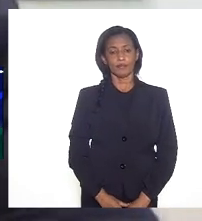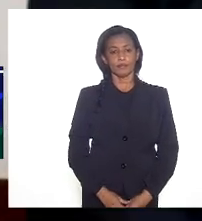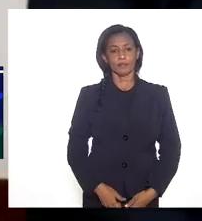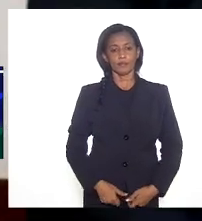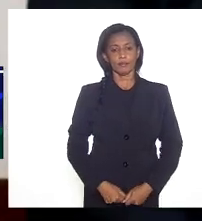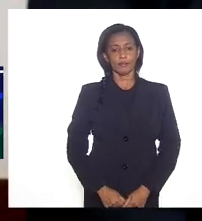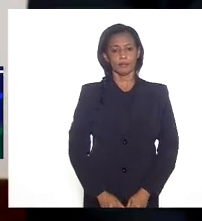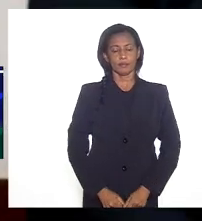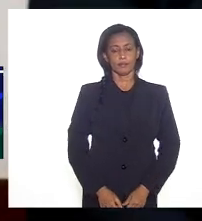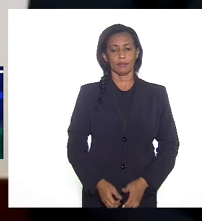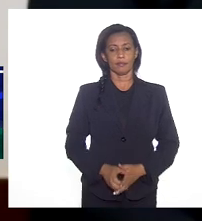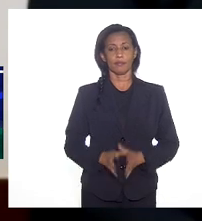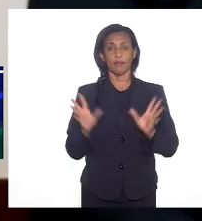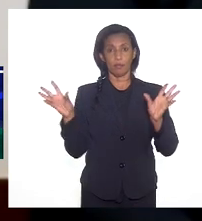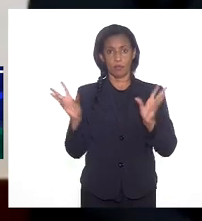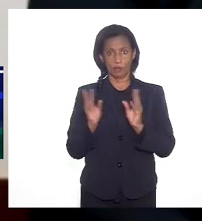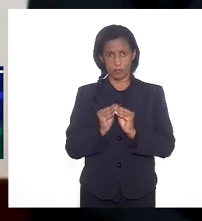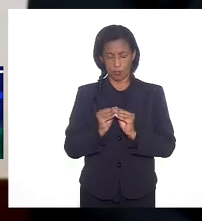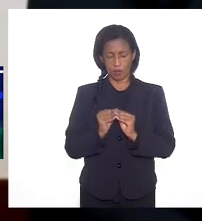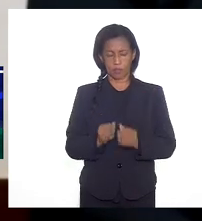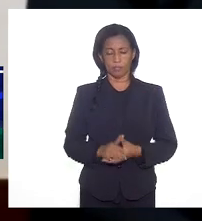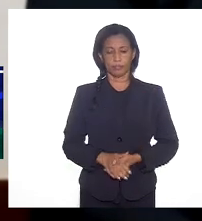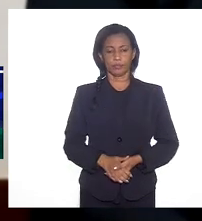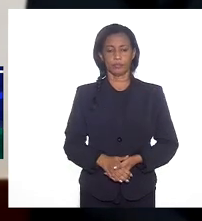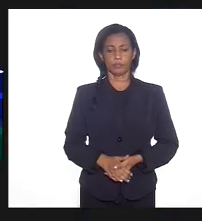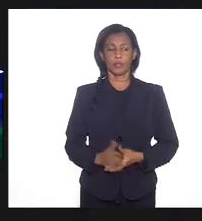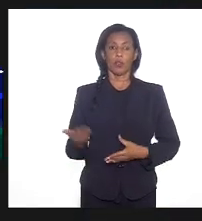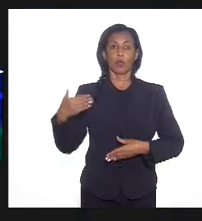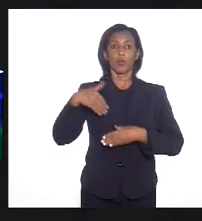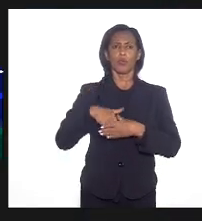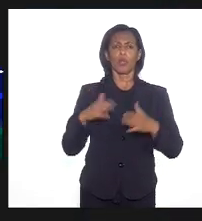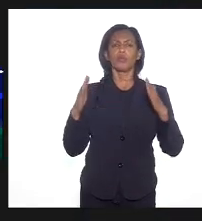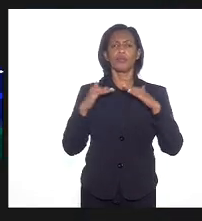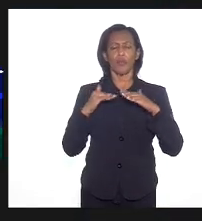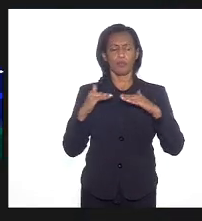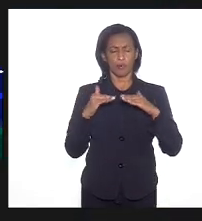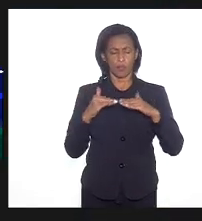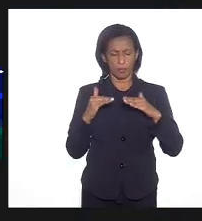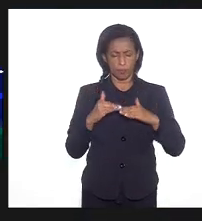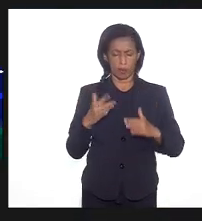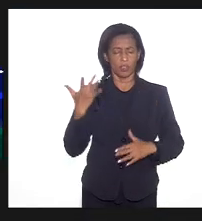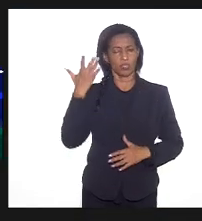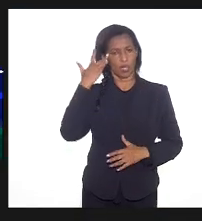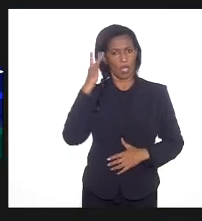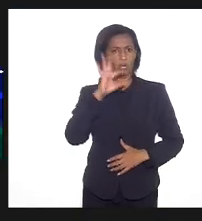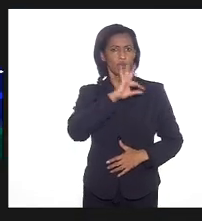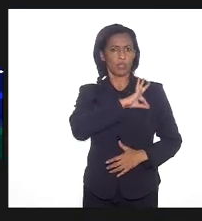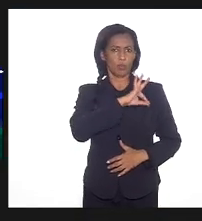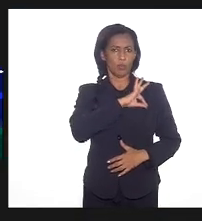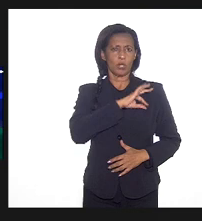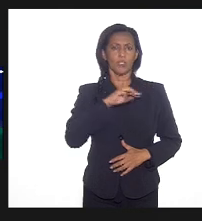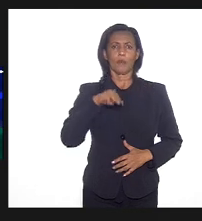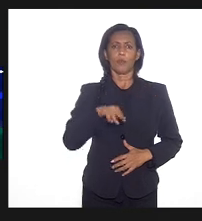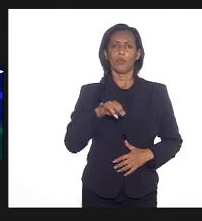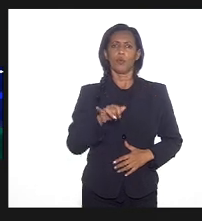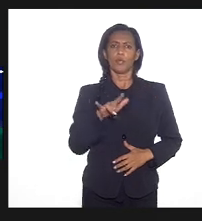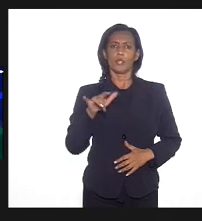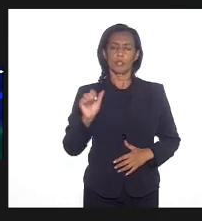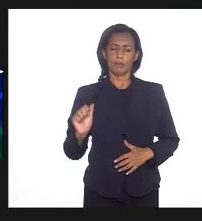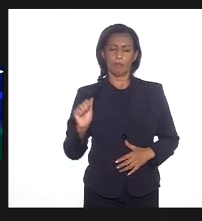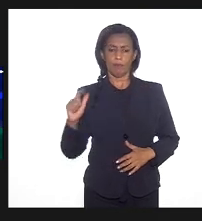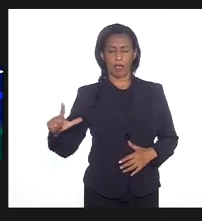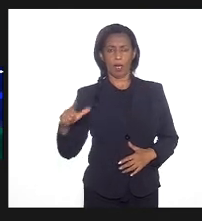Para concluir, por favor, Jorge. Mas só para concluir, voto favoravelmente e acho, sim, que a polícia municipal é um